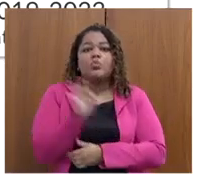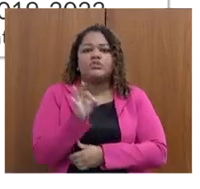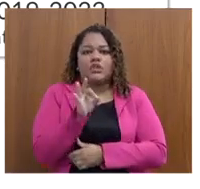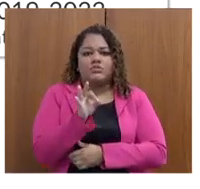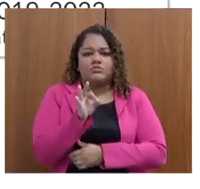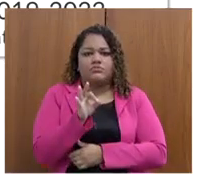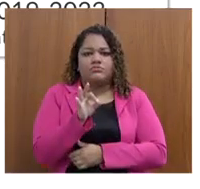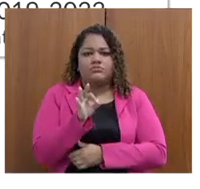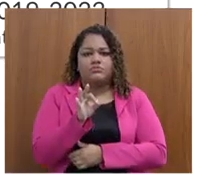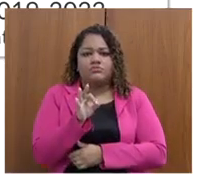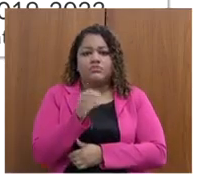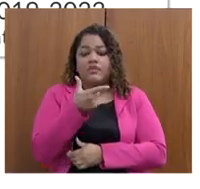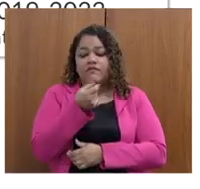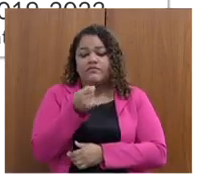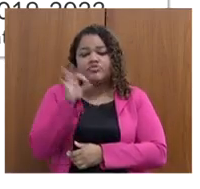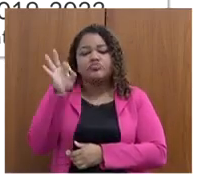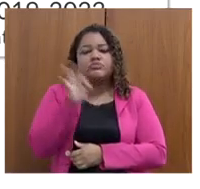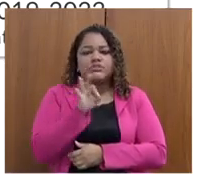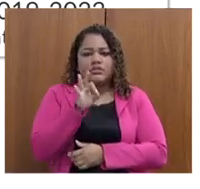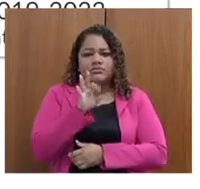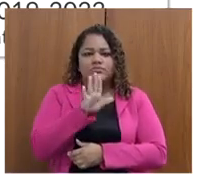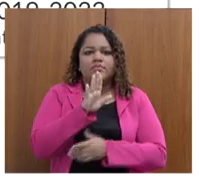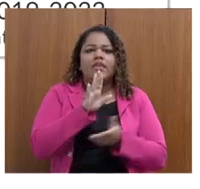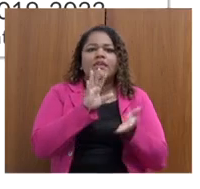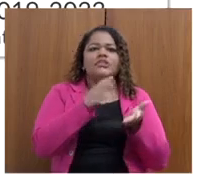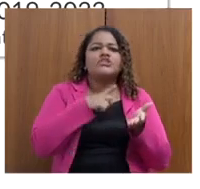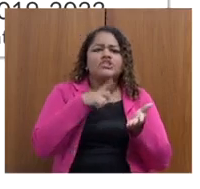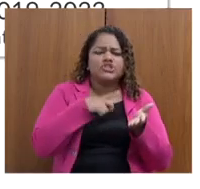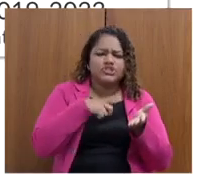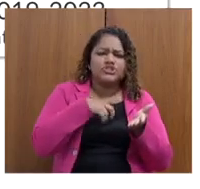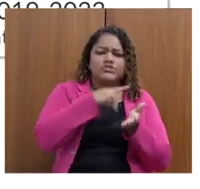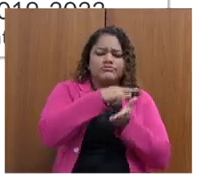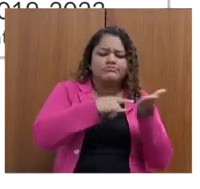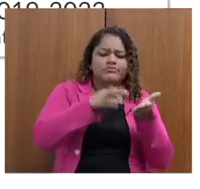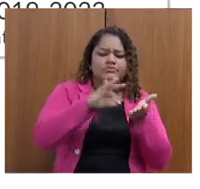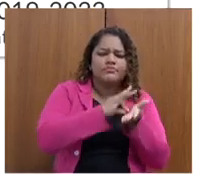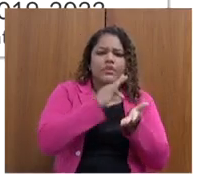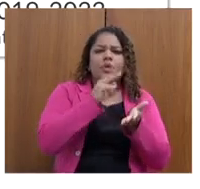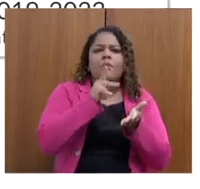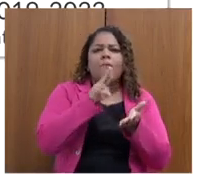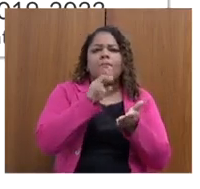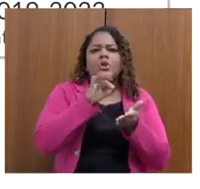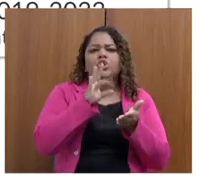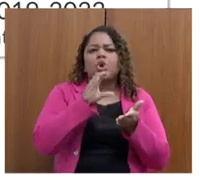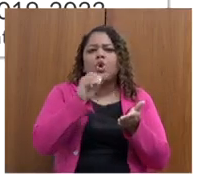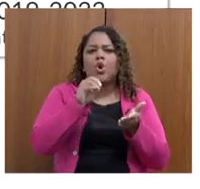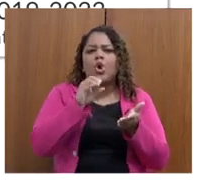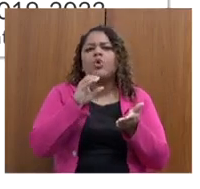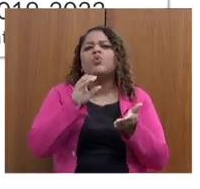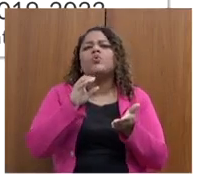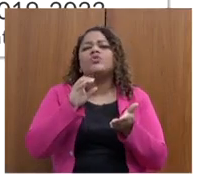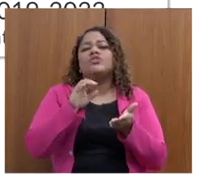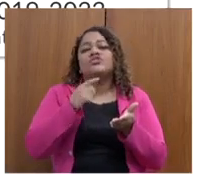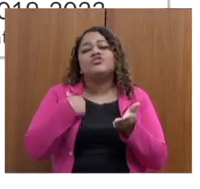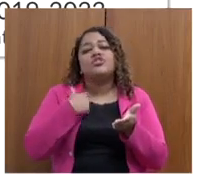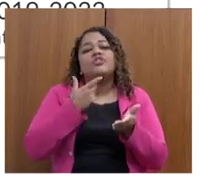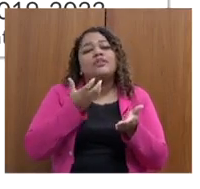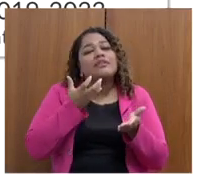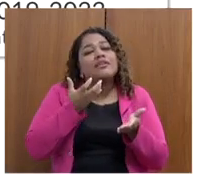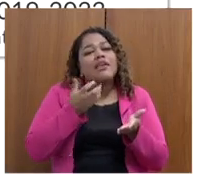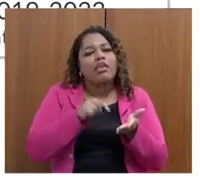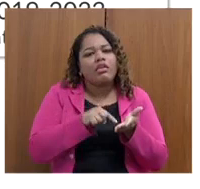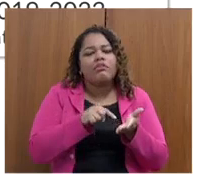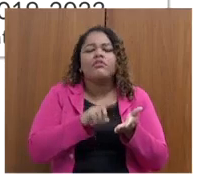saía de um papel assinado chamado protocolo de intenção para galpão para emprego para